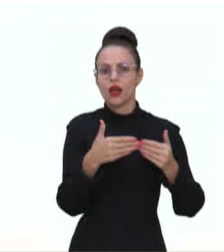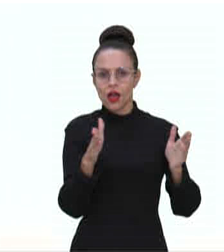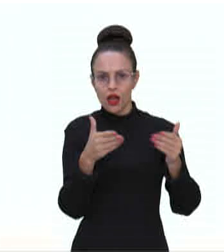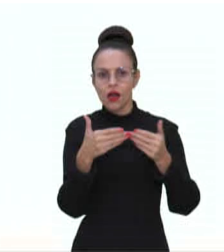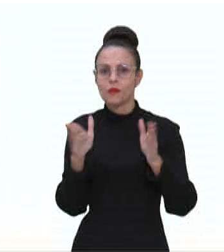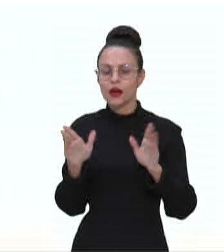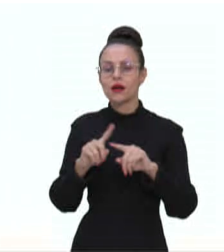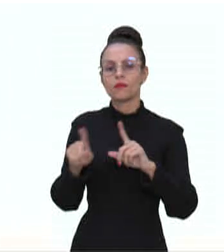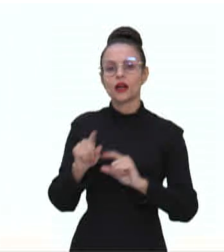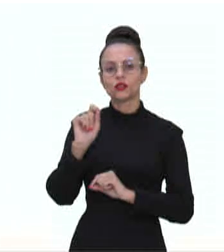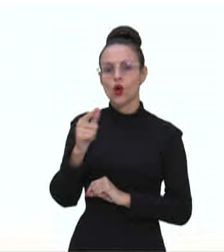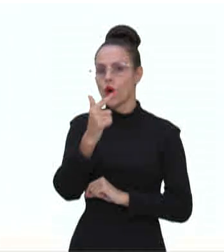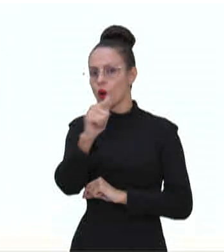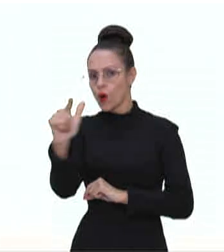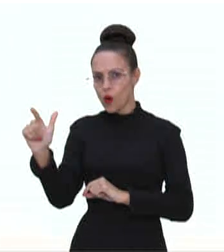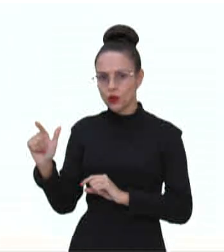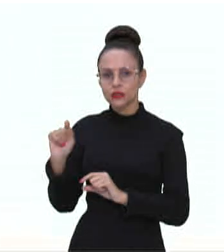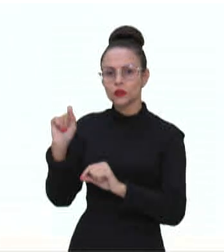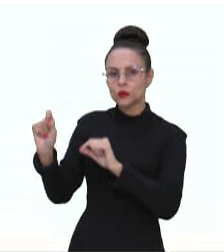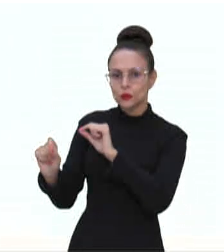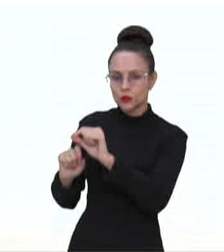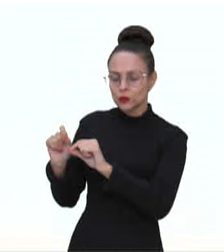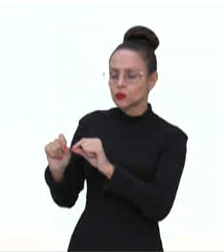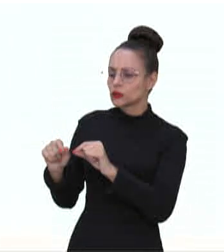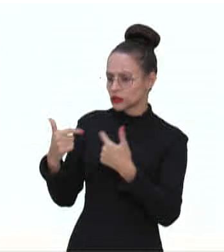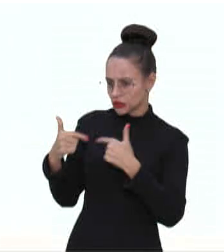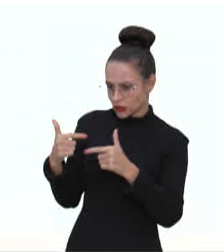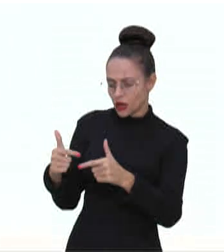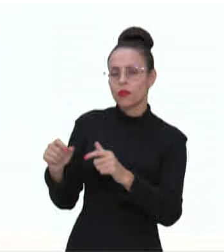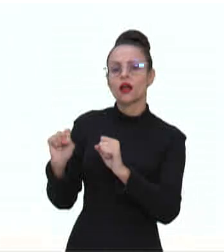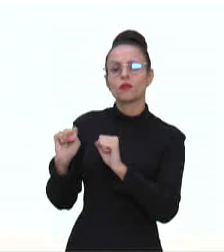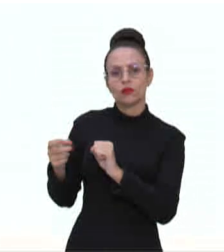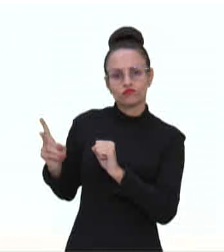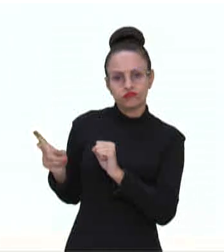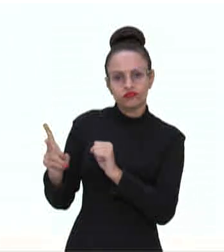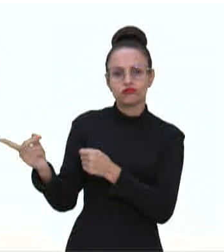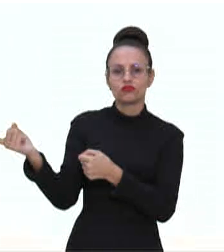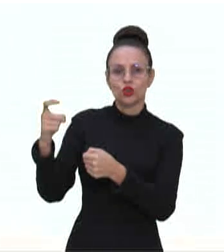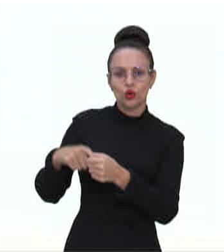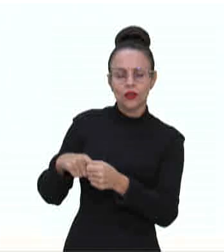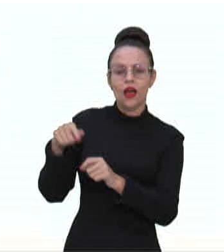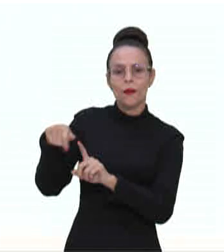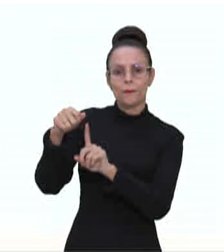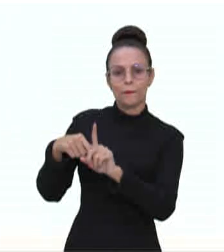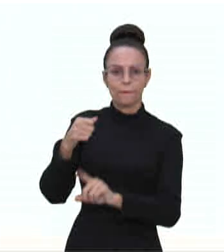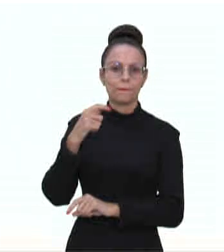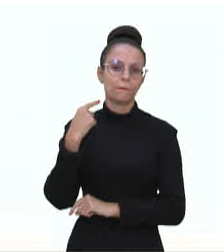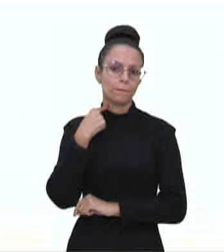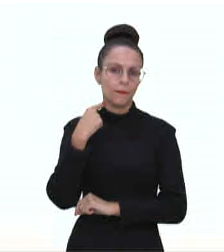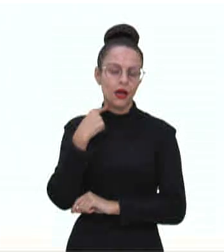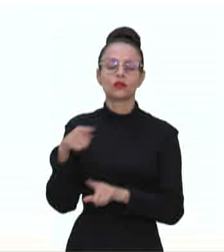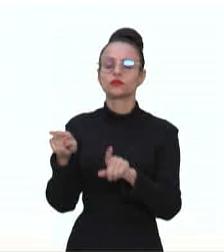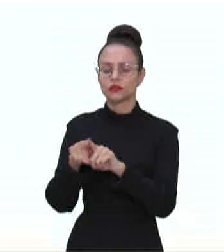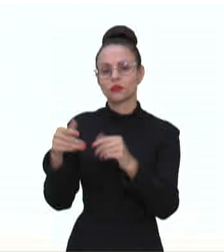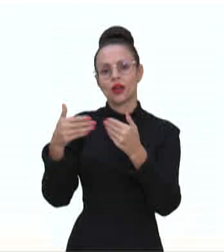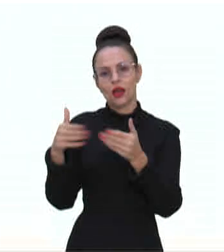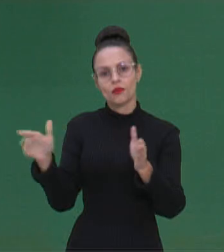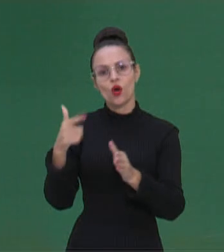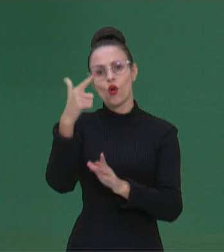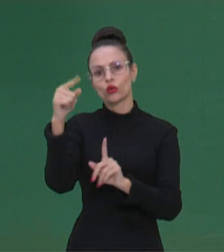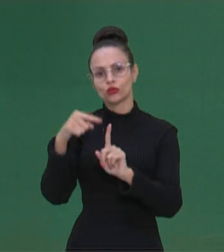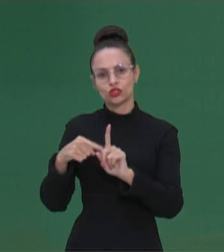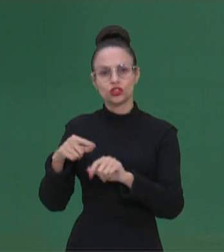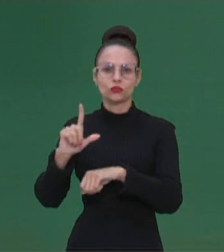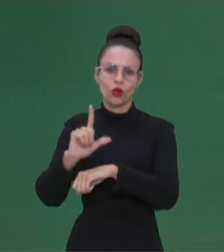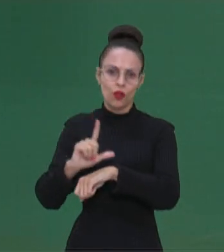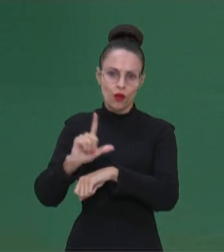Entretanto, outras atividades vêm sendo retomadas de forma contínua em maio, inclusive a reabertura de outros tipos